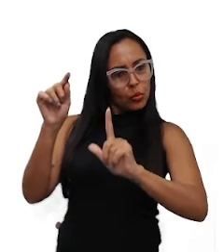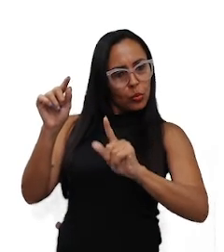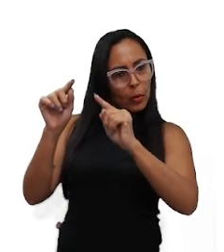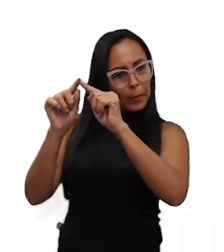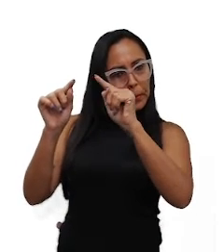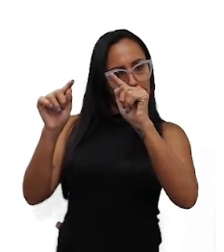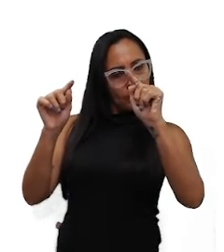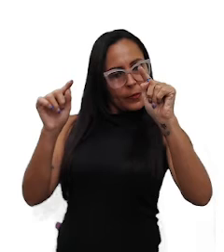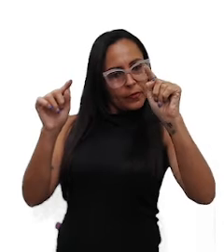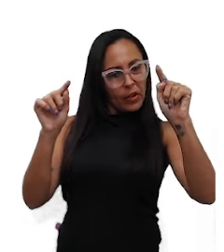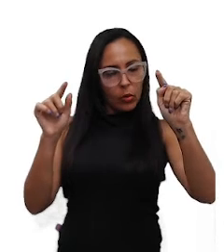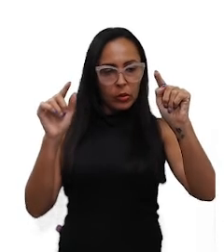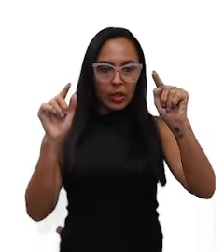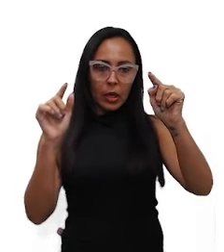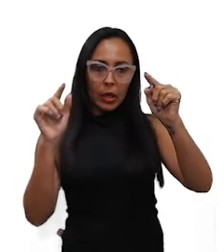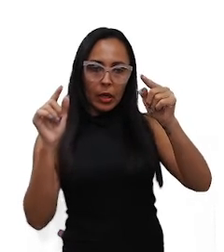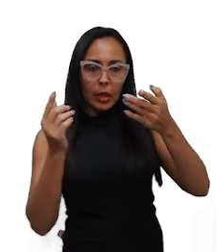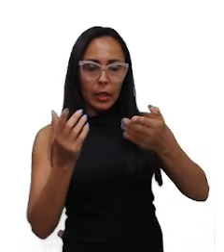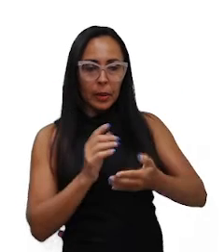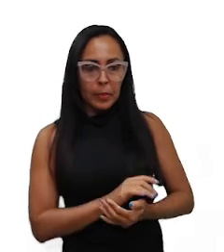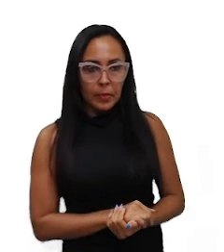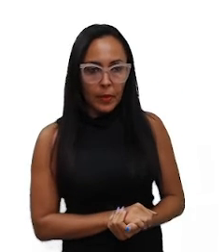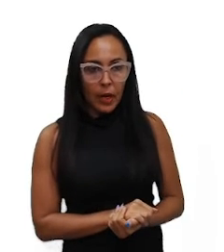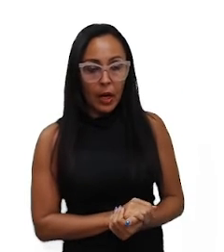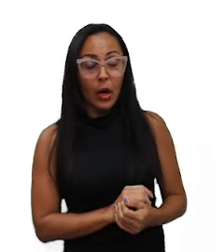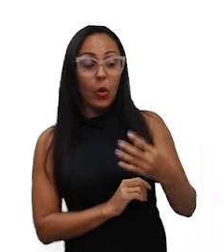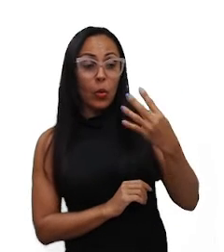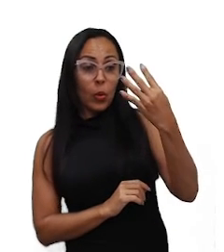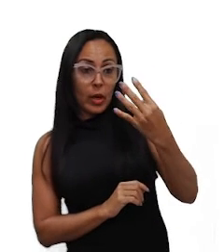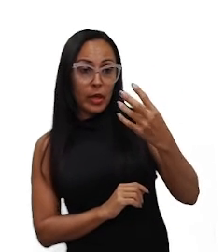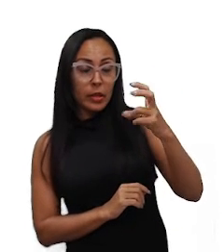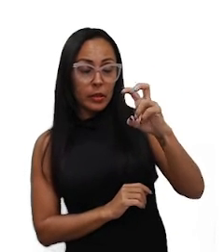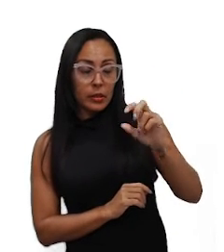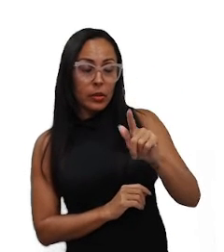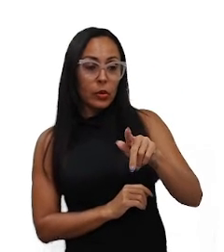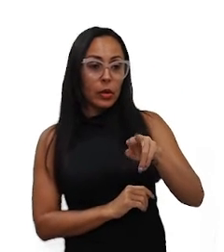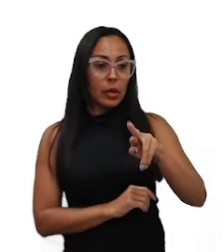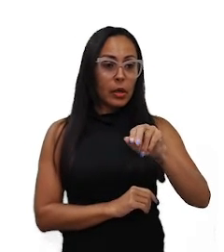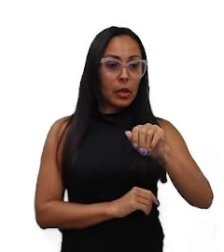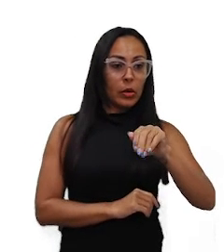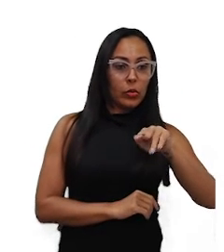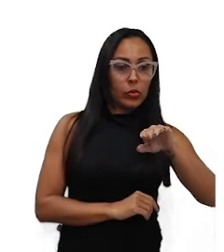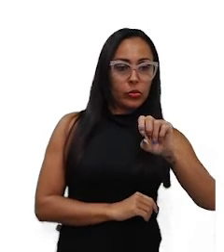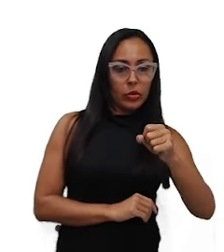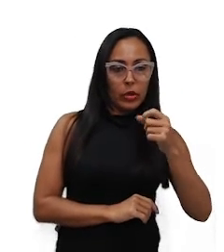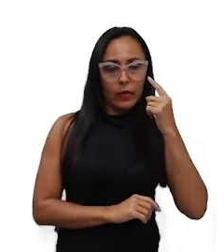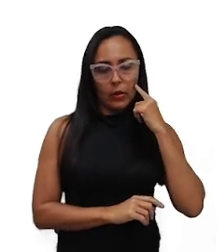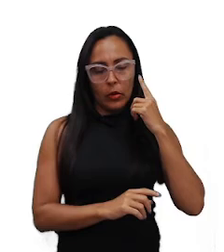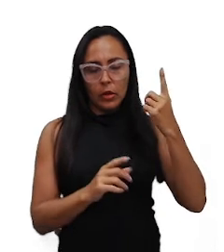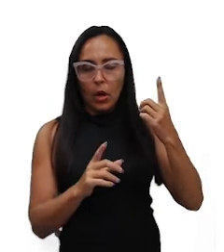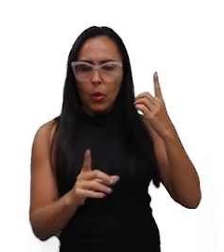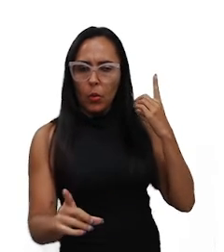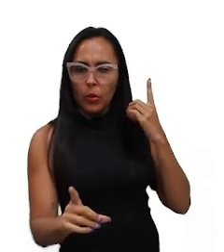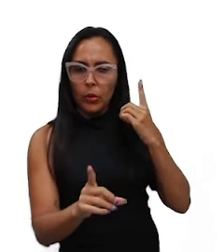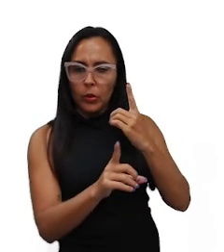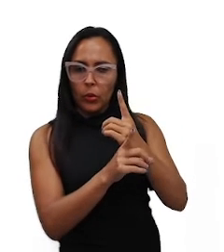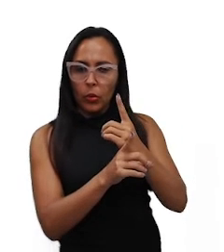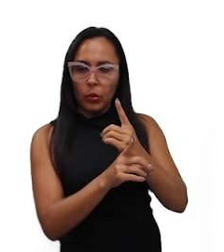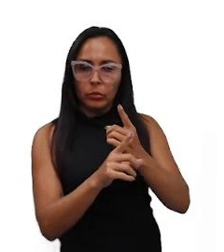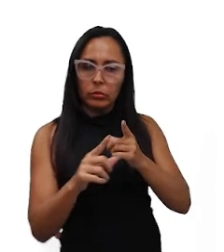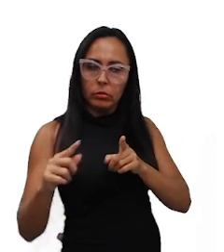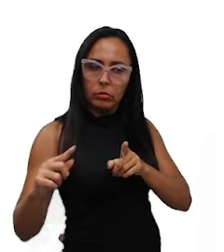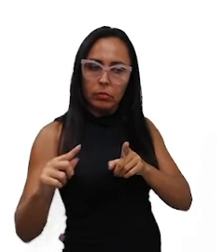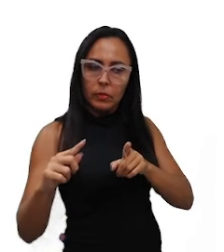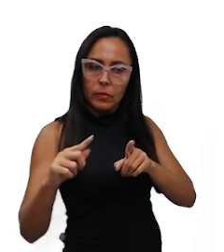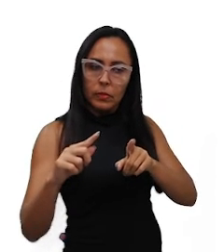com essa diagonal a 45 graus, né? E a gente vai chamar o encontro dessas retas,